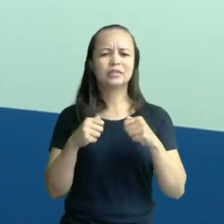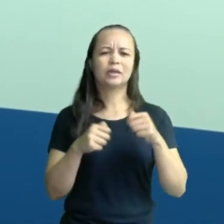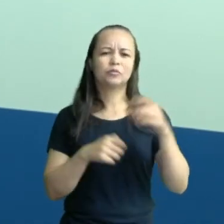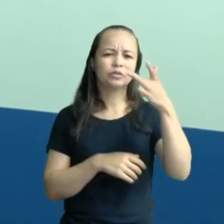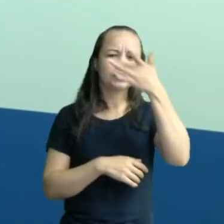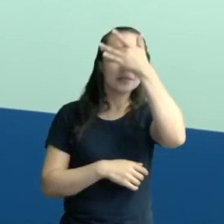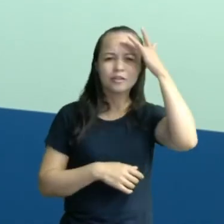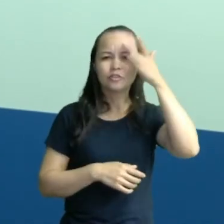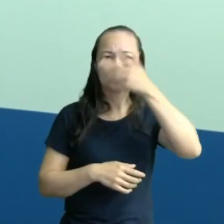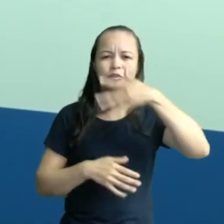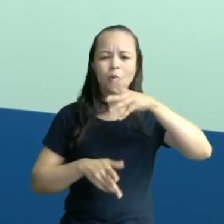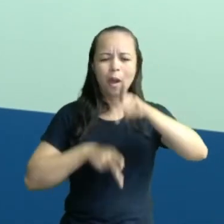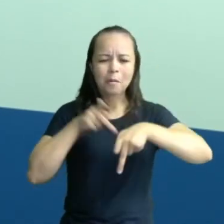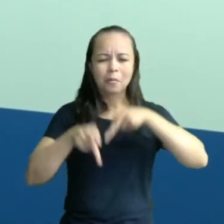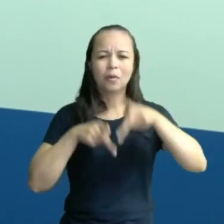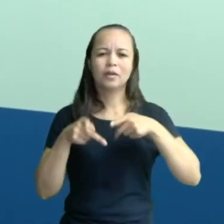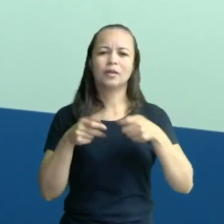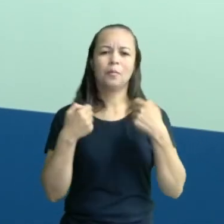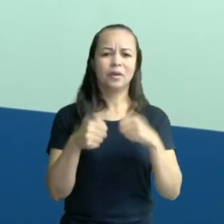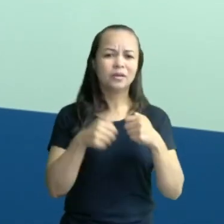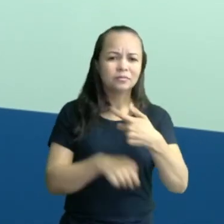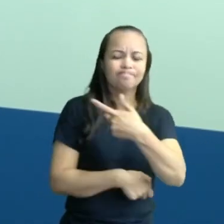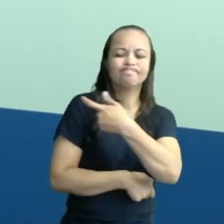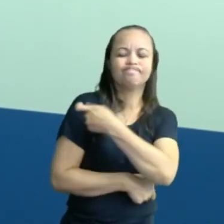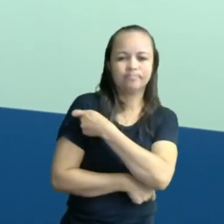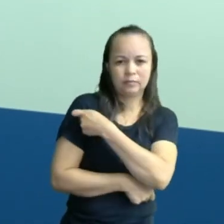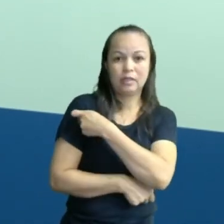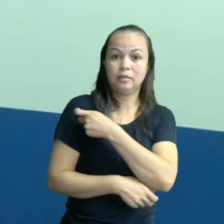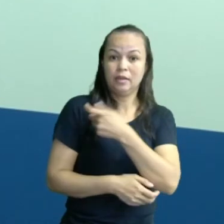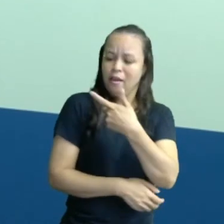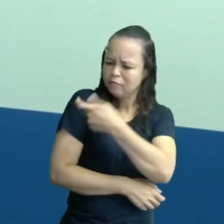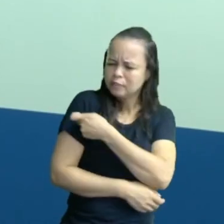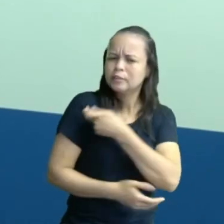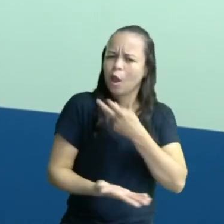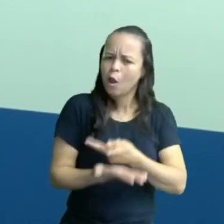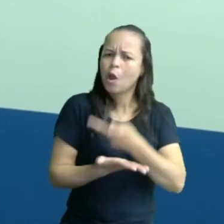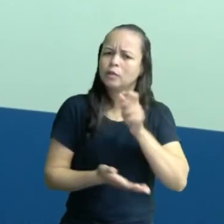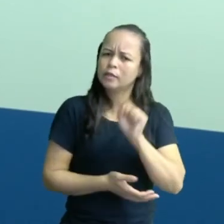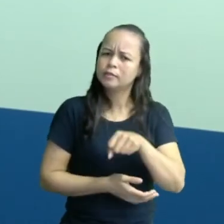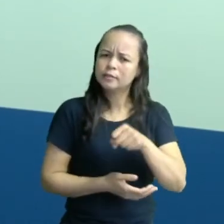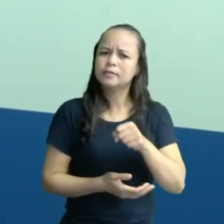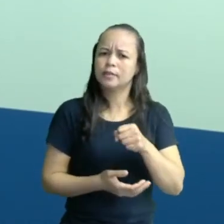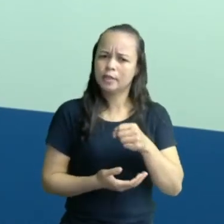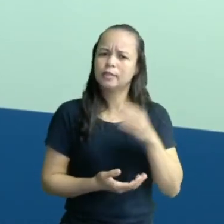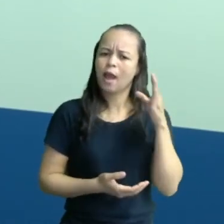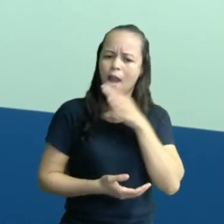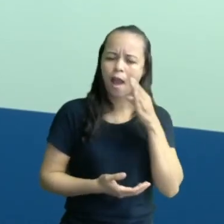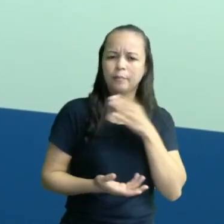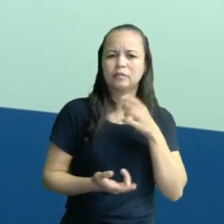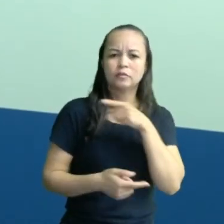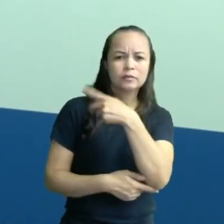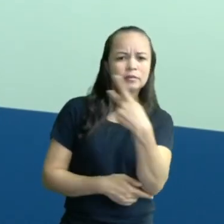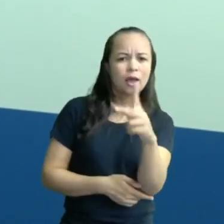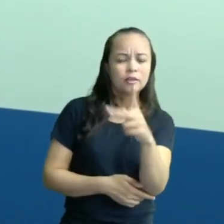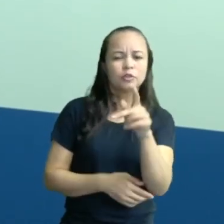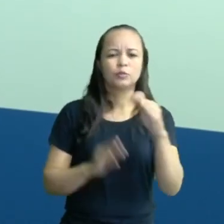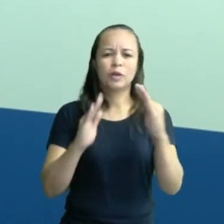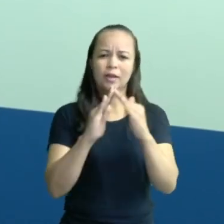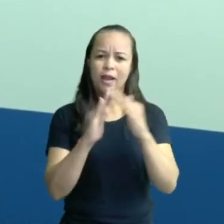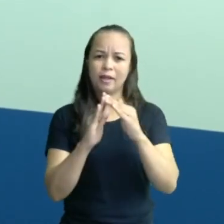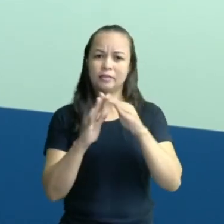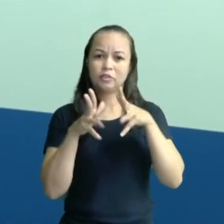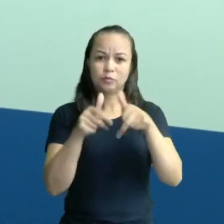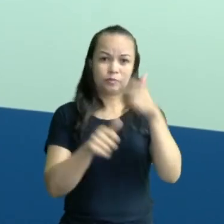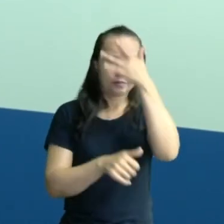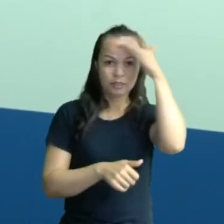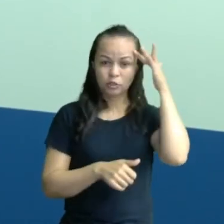população esteja imunizada. E a vacinação está acontecendo, está a todo vapor. Na sua casa, todo mundo já se